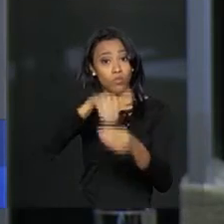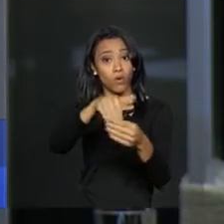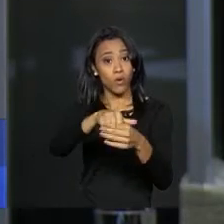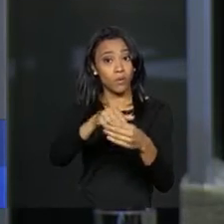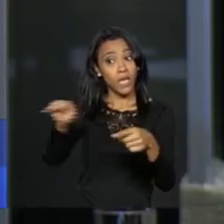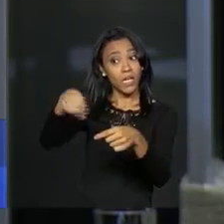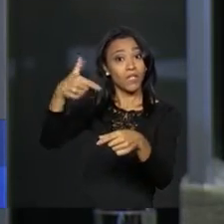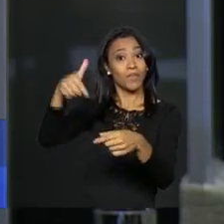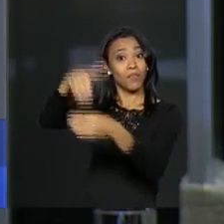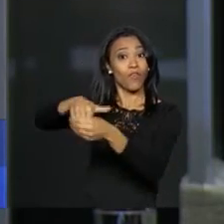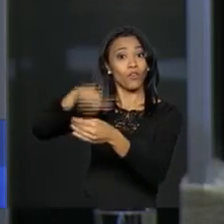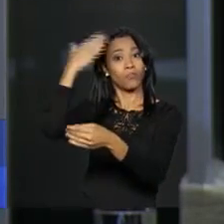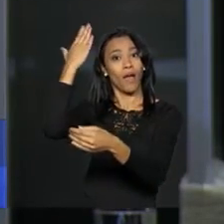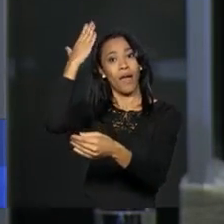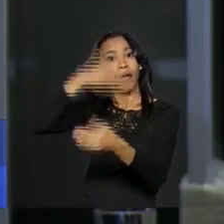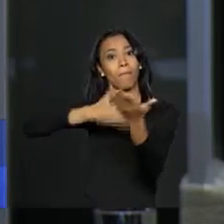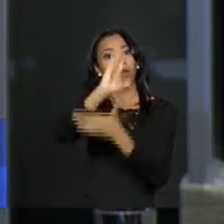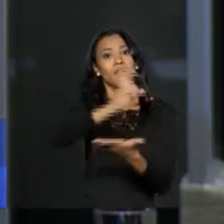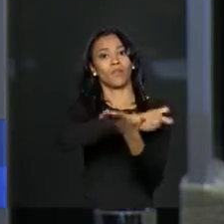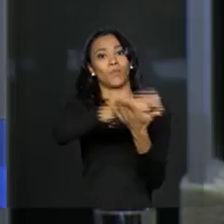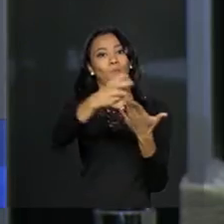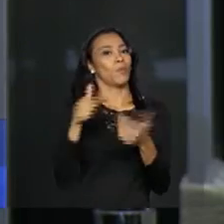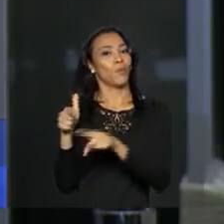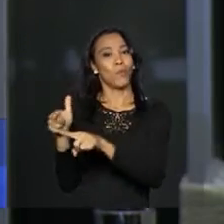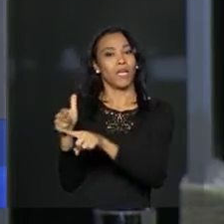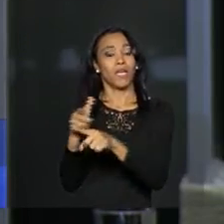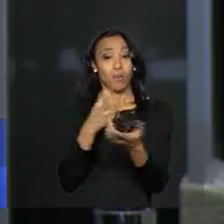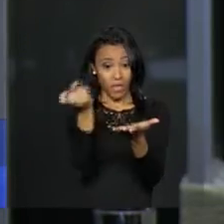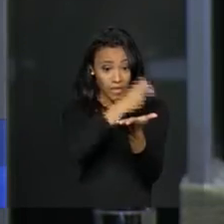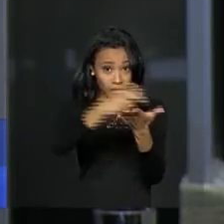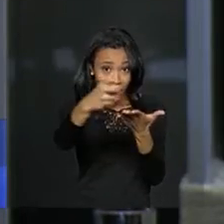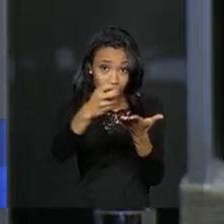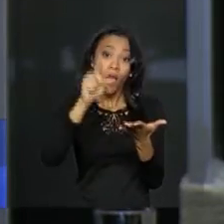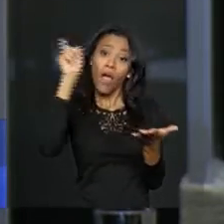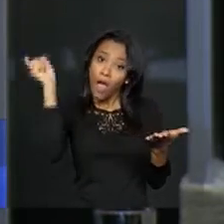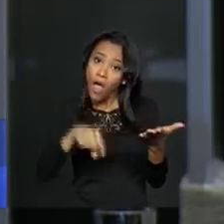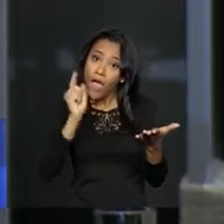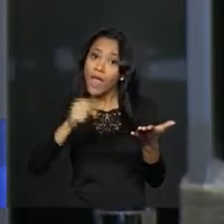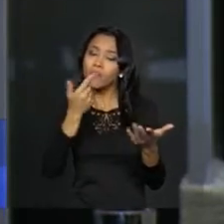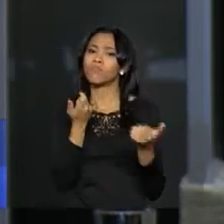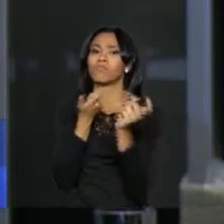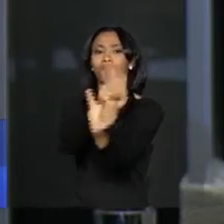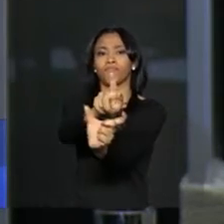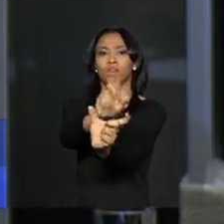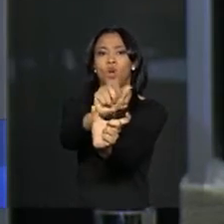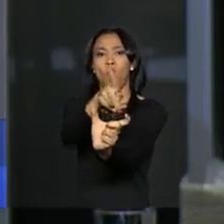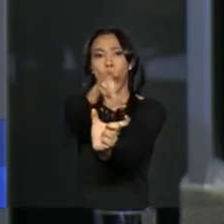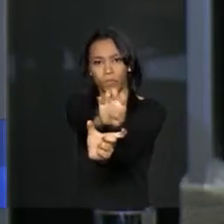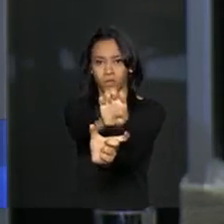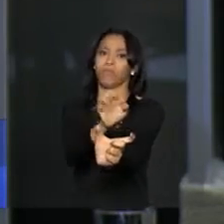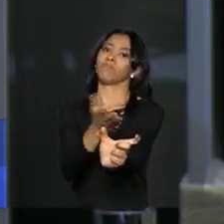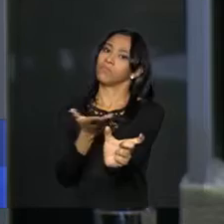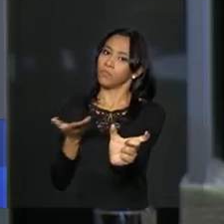eles não têm voto para aprovar o impeachment, chamado impeachment. Que esse impeachment não tem outro nome a não ser um golpe de Estado dado